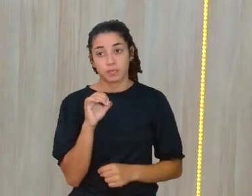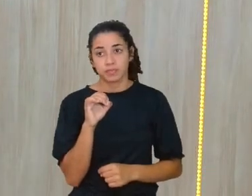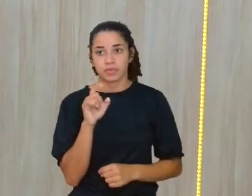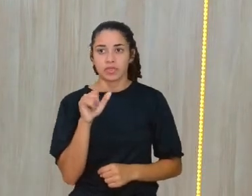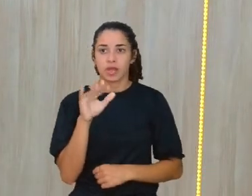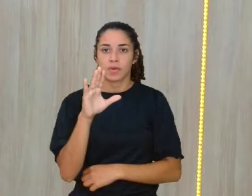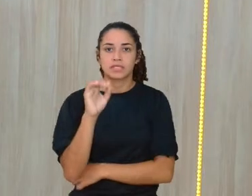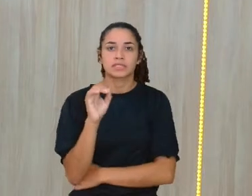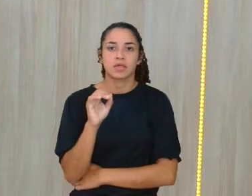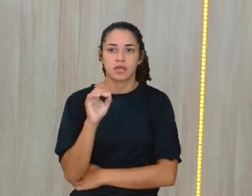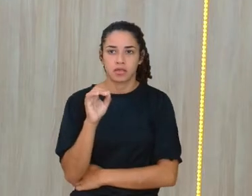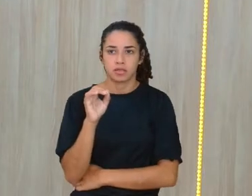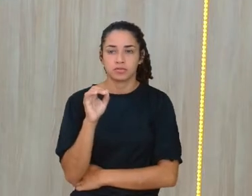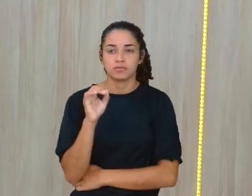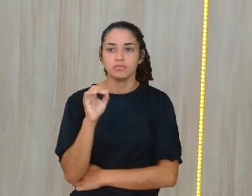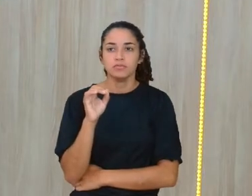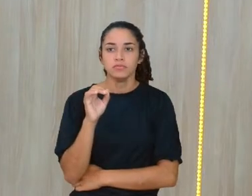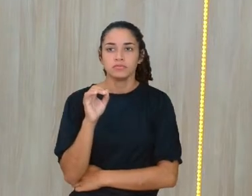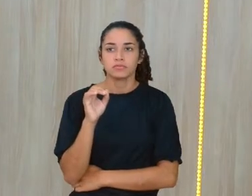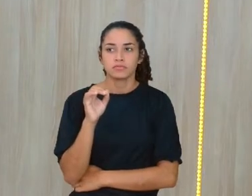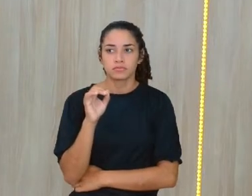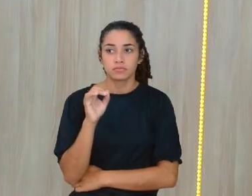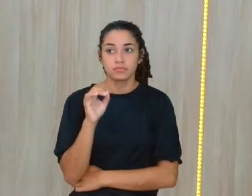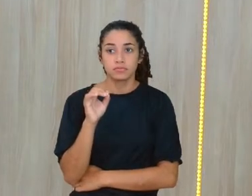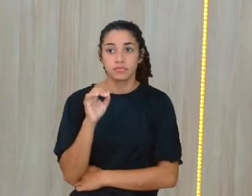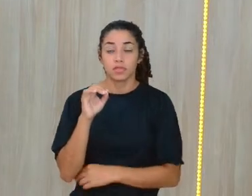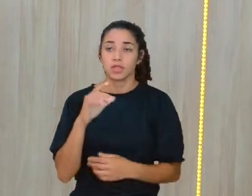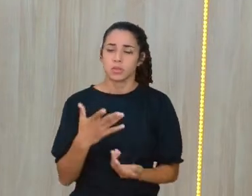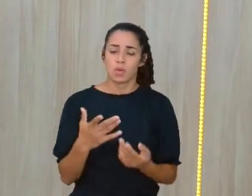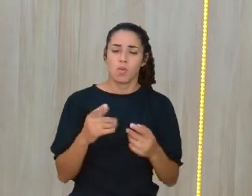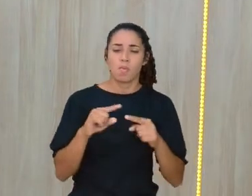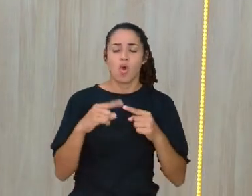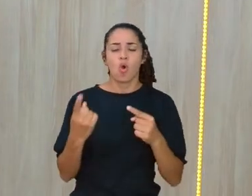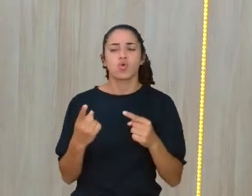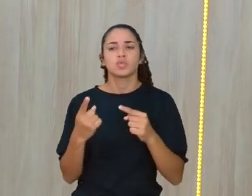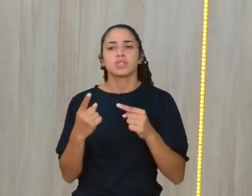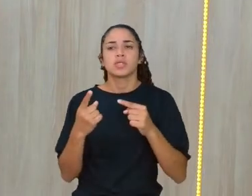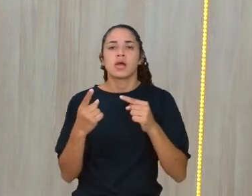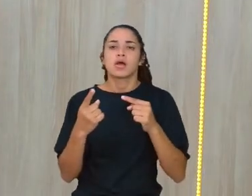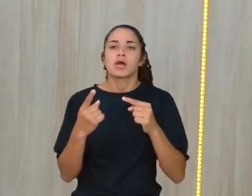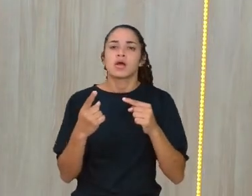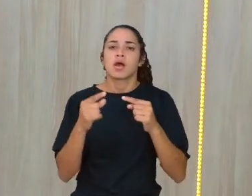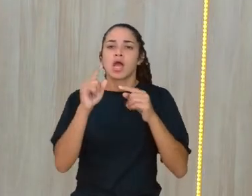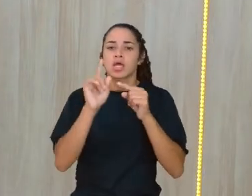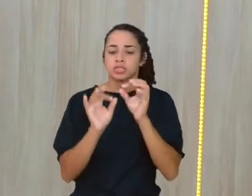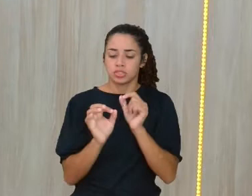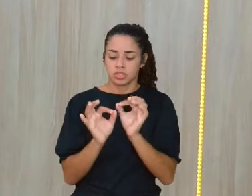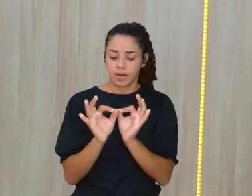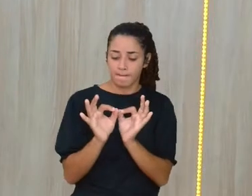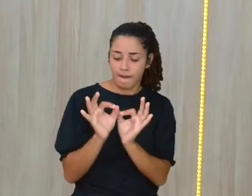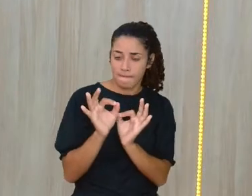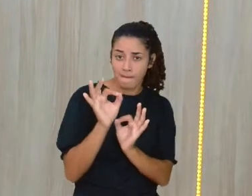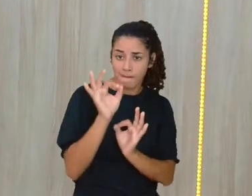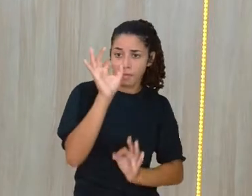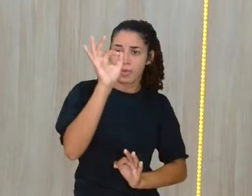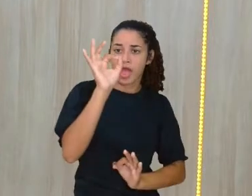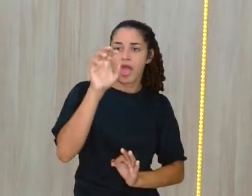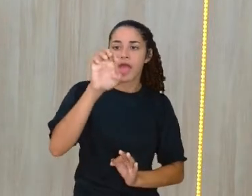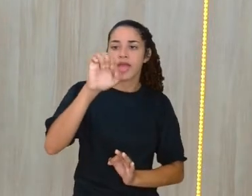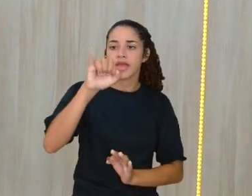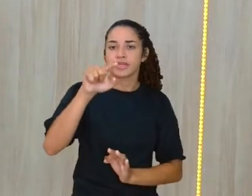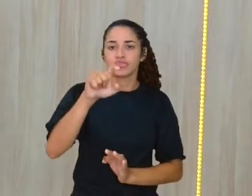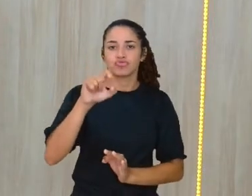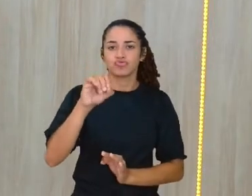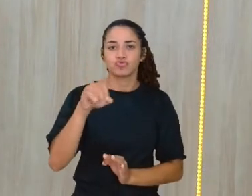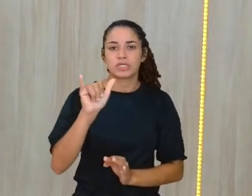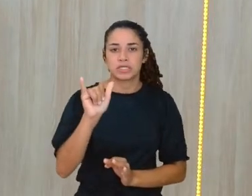é 0. E com relação ao eixo das ordenadas, ou seja, o eixo vertical, o eixo